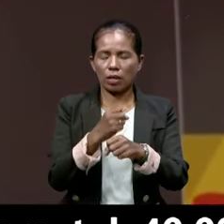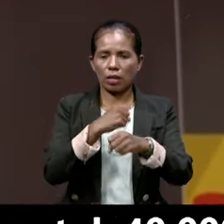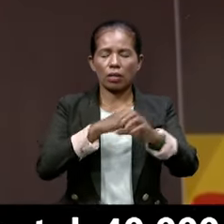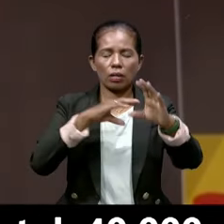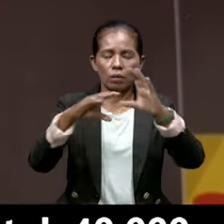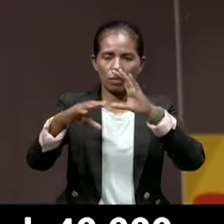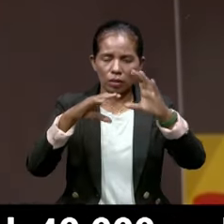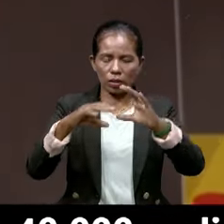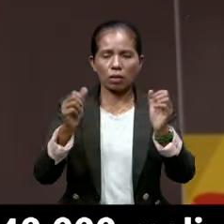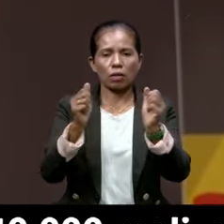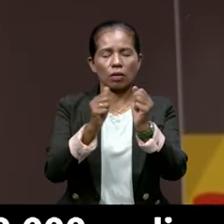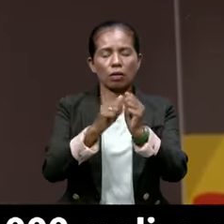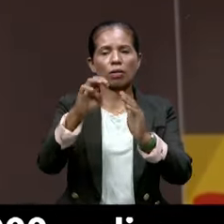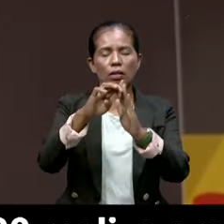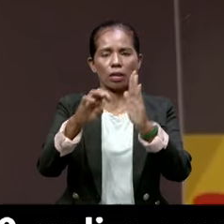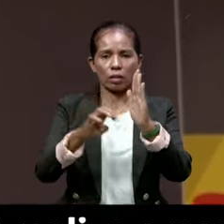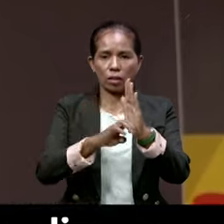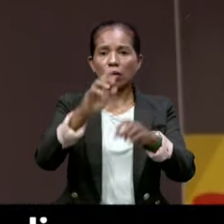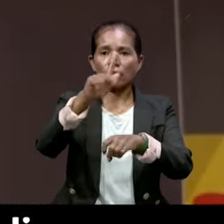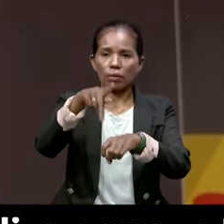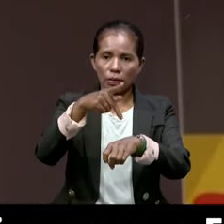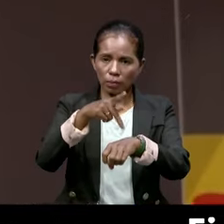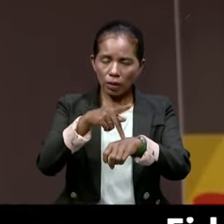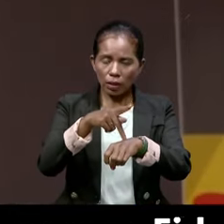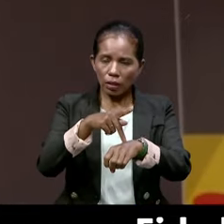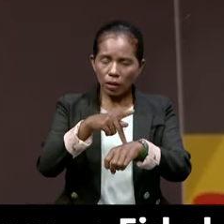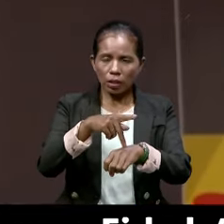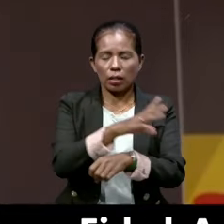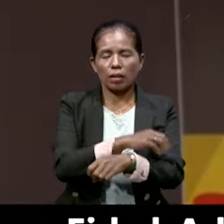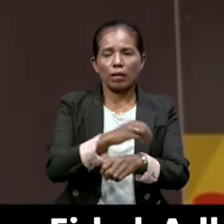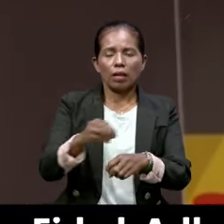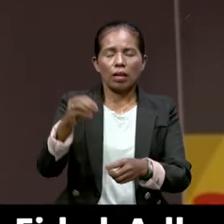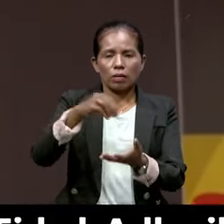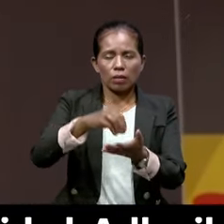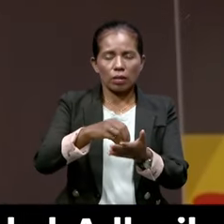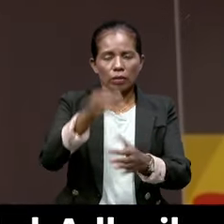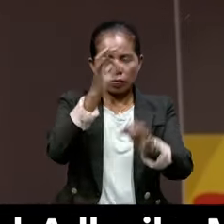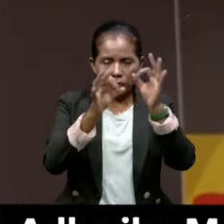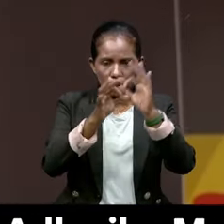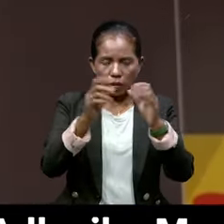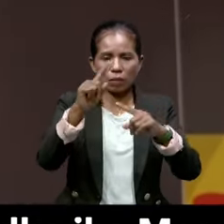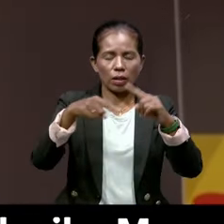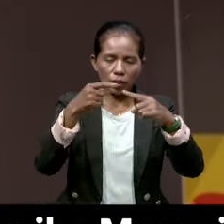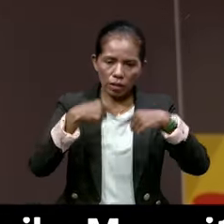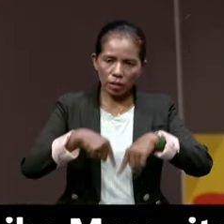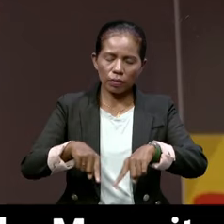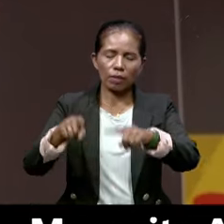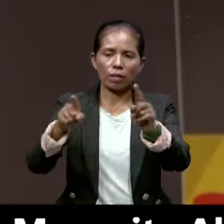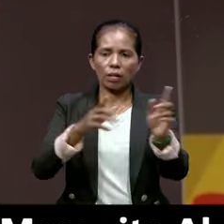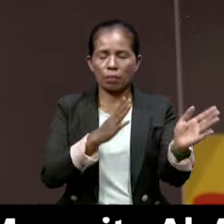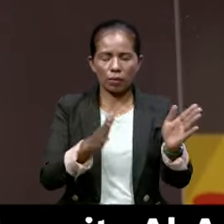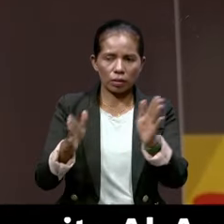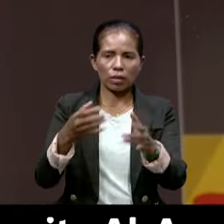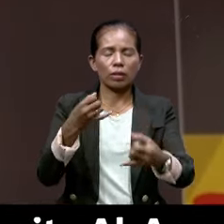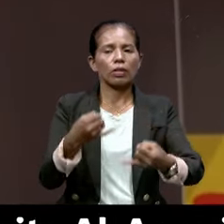com o Estado origem, Estado Filipina, a tu garante que está em rene fila e o processo de justiça